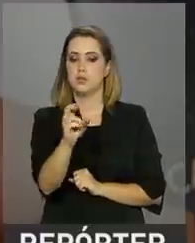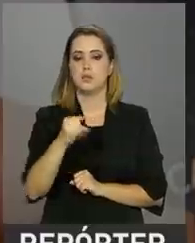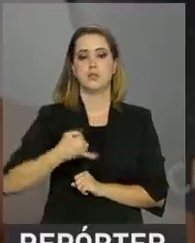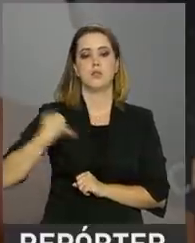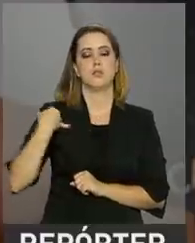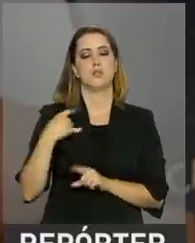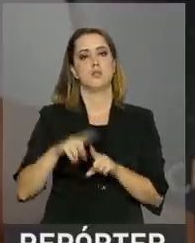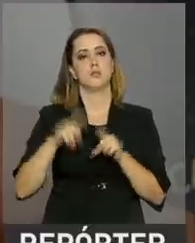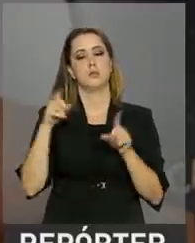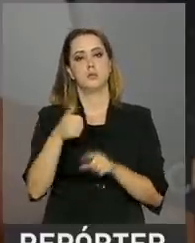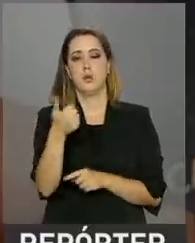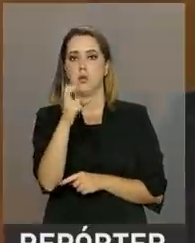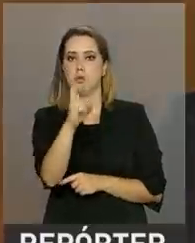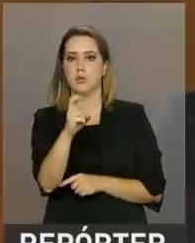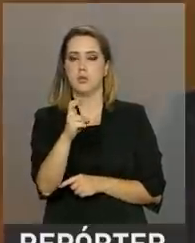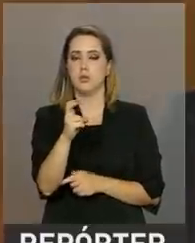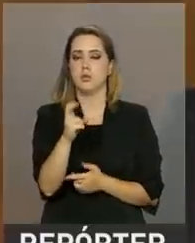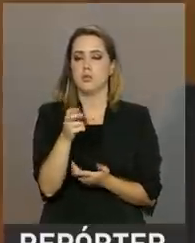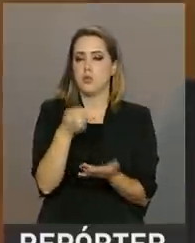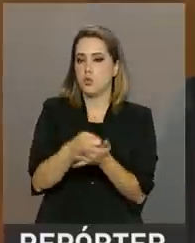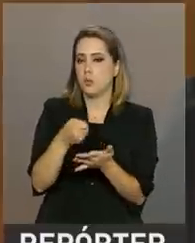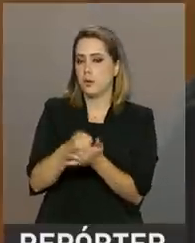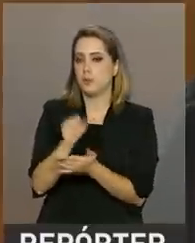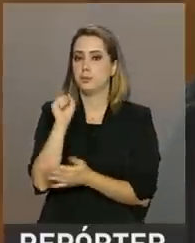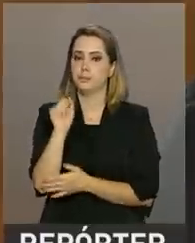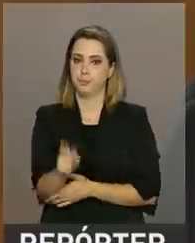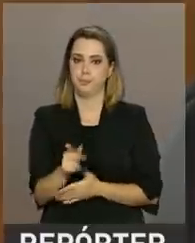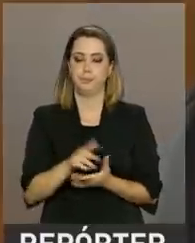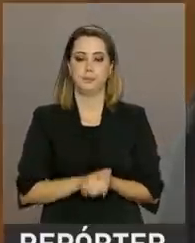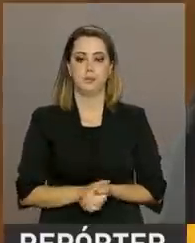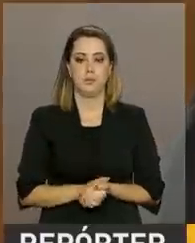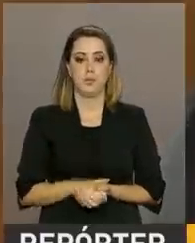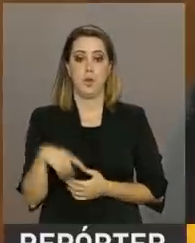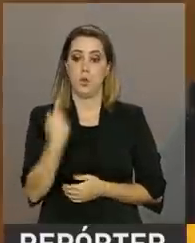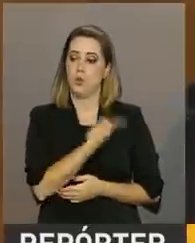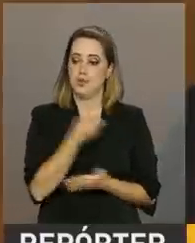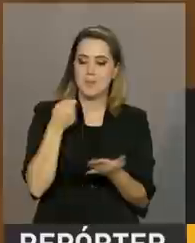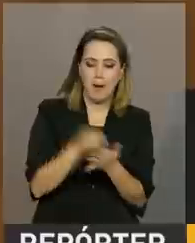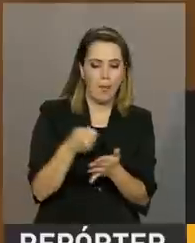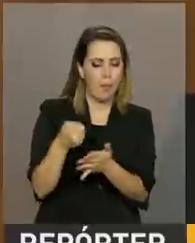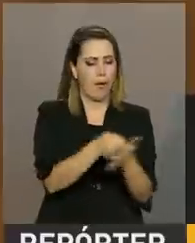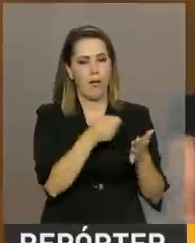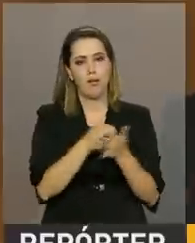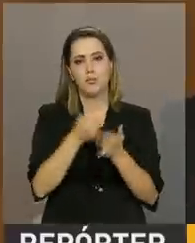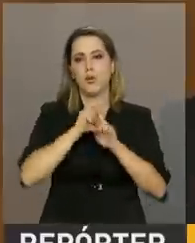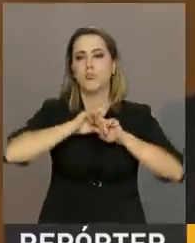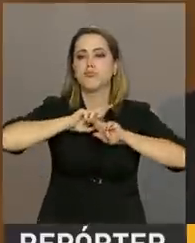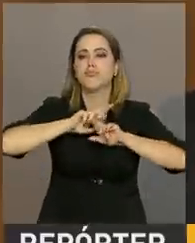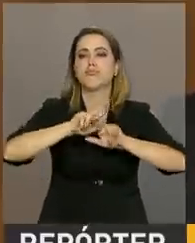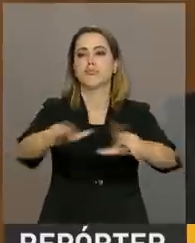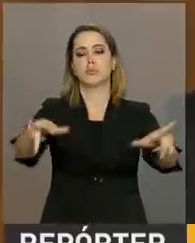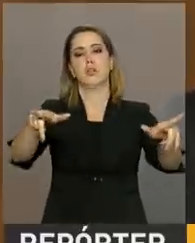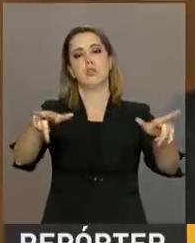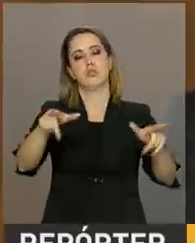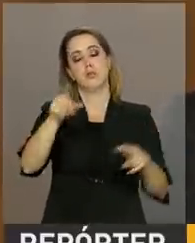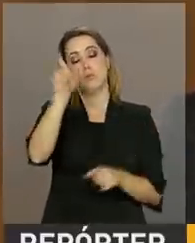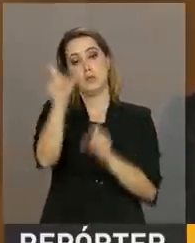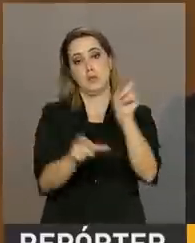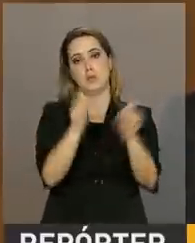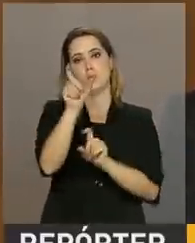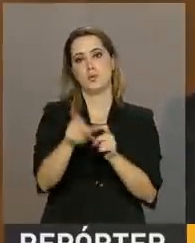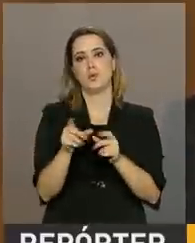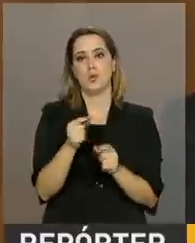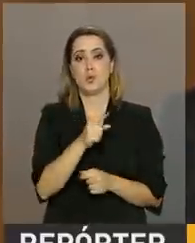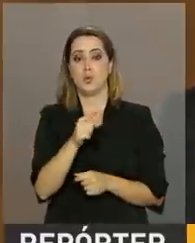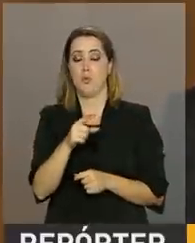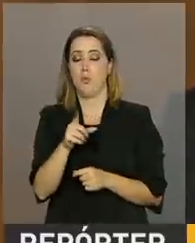com 15 anos de contribuição. Estamos pagando benefício para mais pessoas com valor maior e por mais tempo. Isso exige ajustes para que a